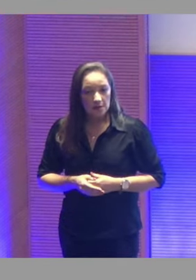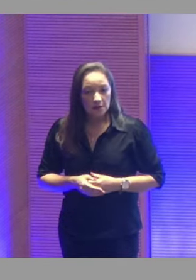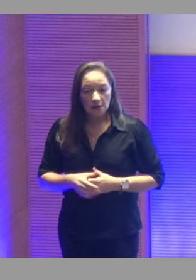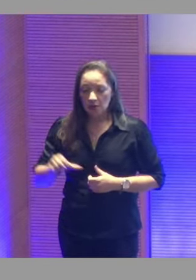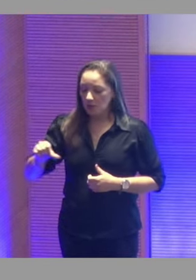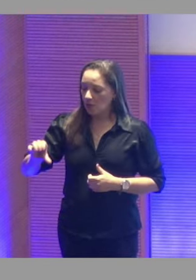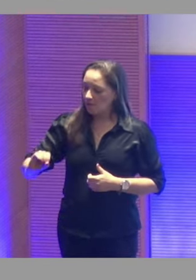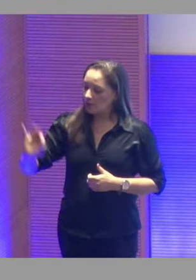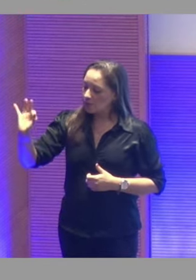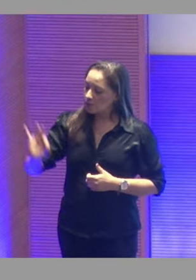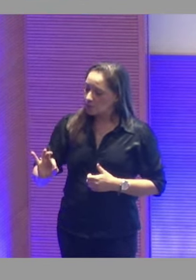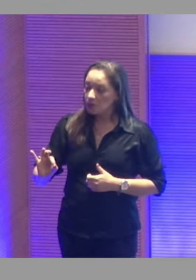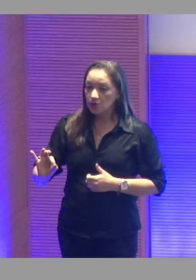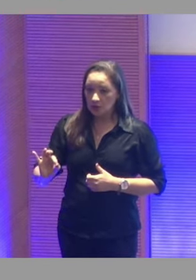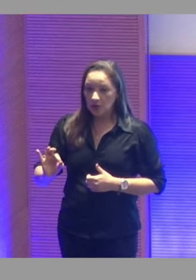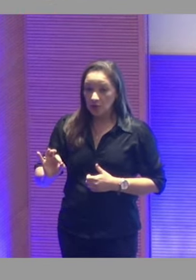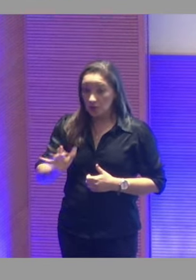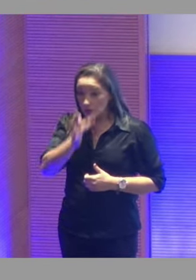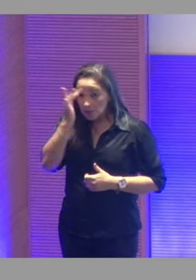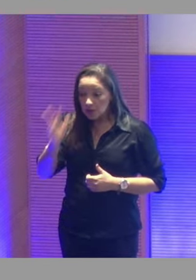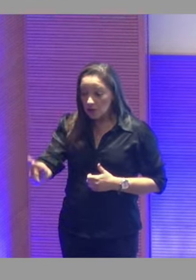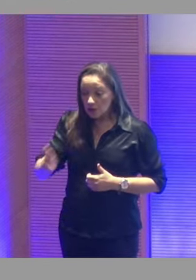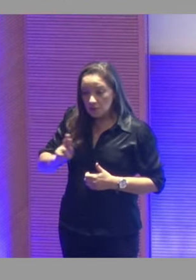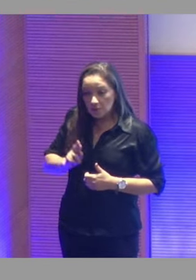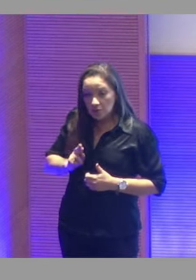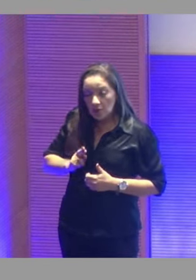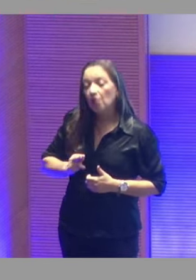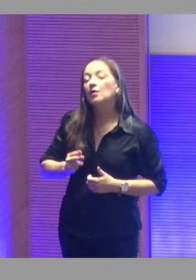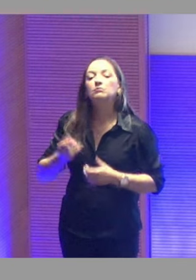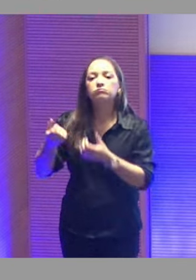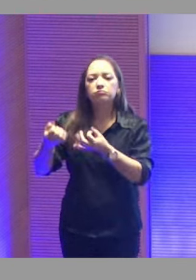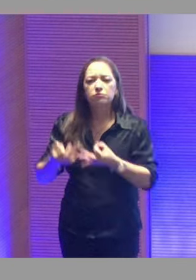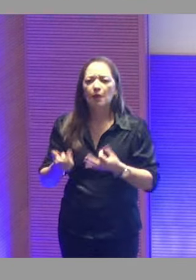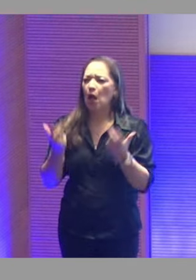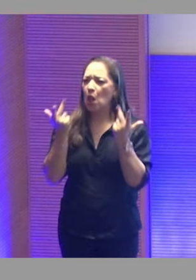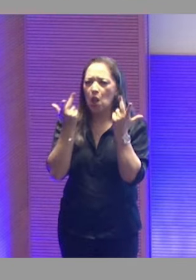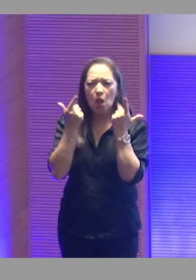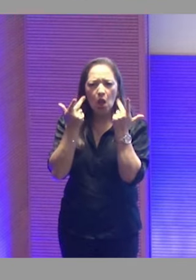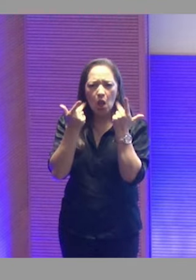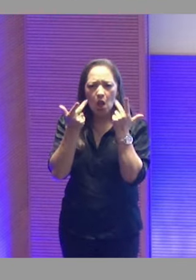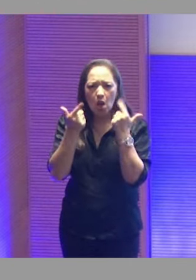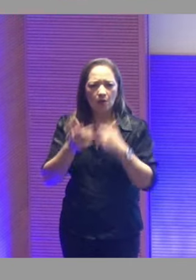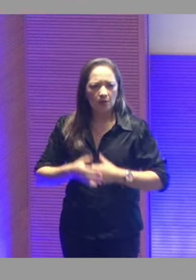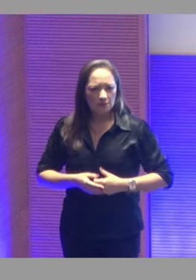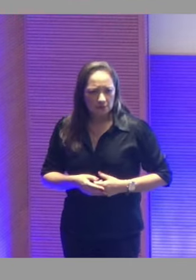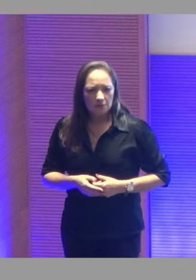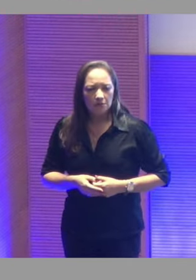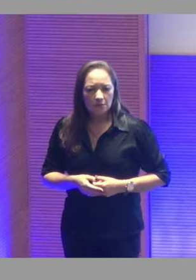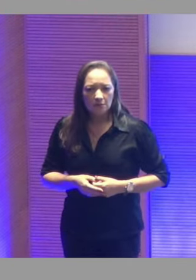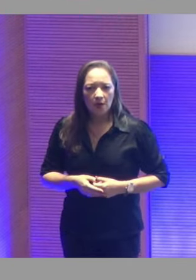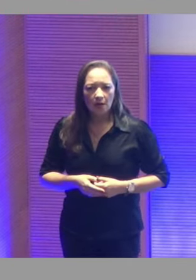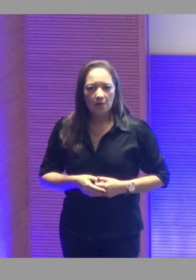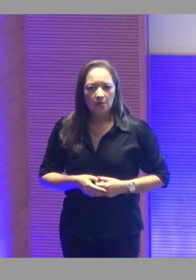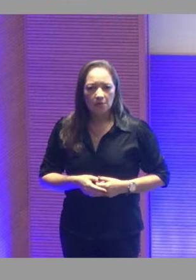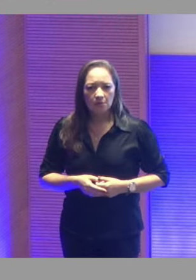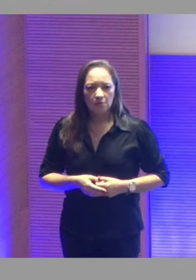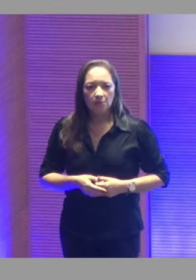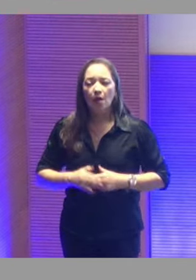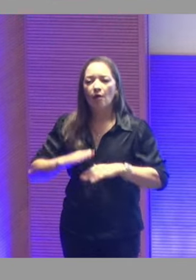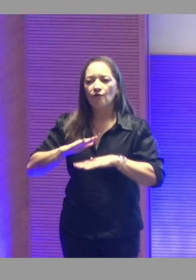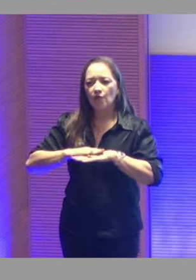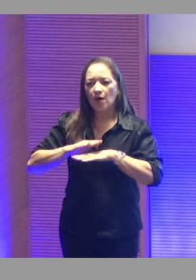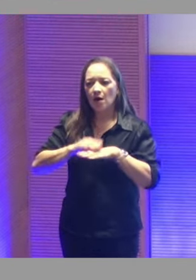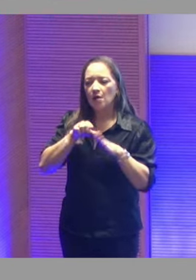90% dos respondentes dizendo Aí que é muito comum ou comum que as organizações desse setor e façam